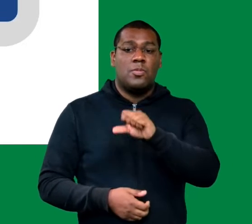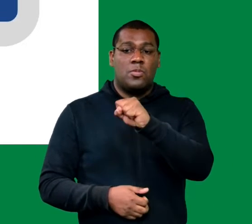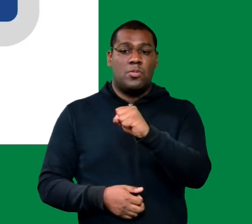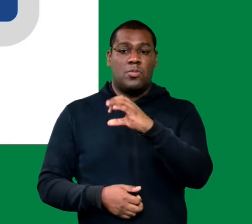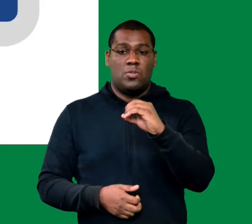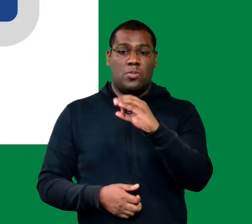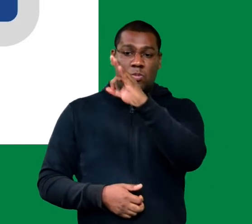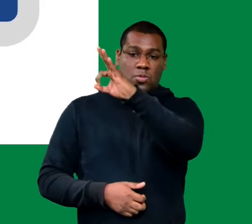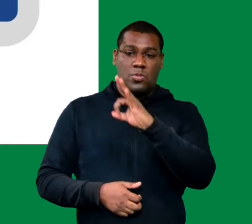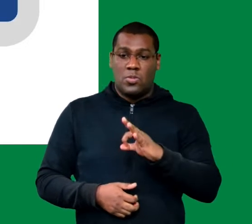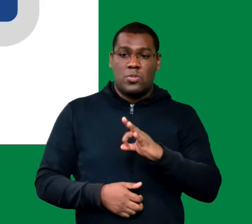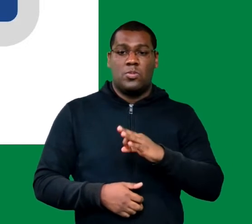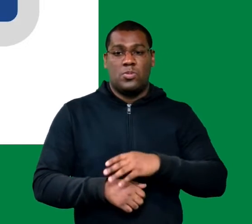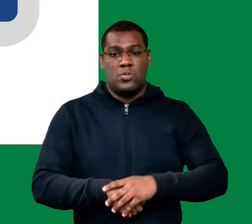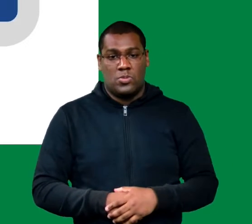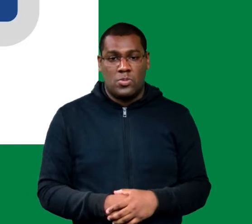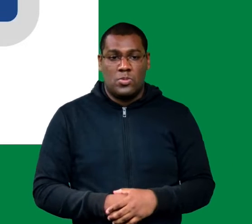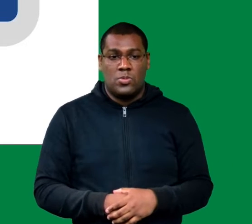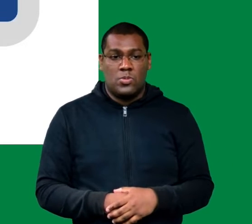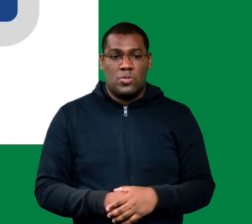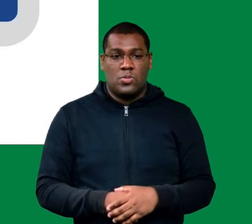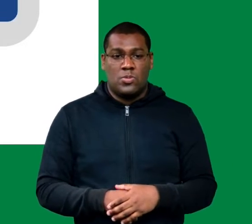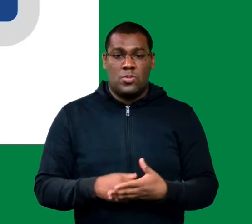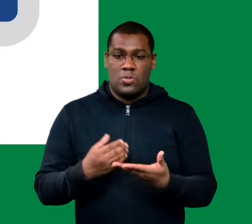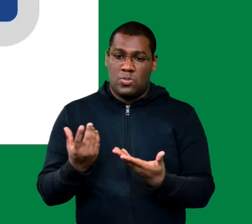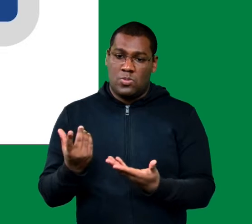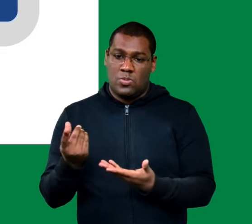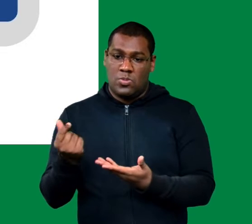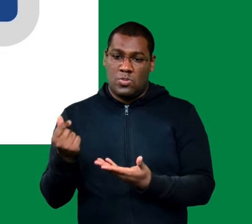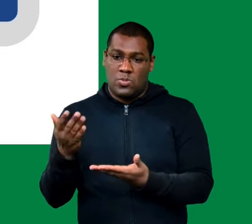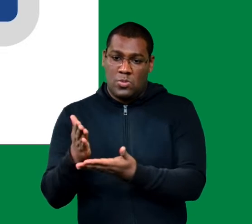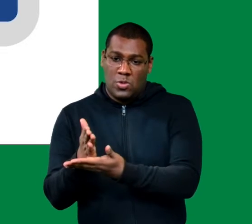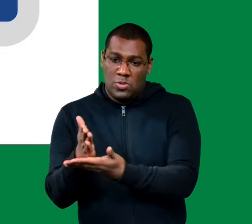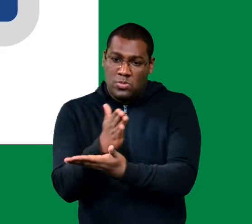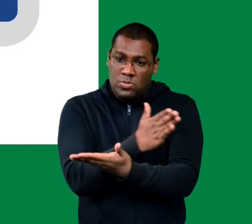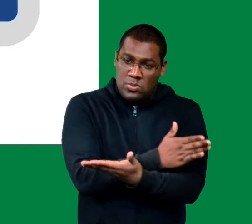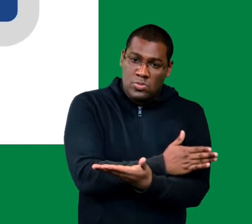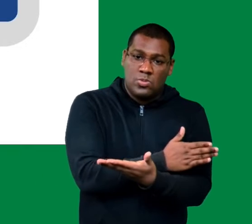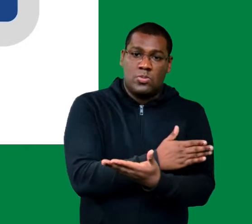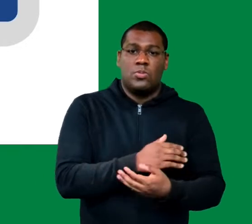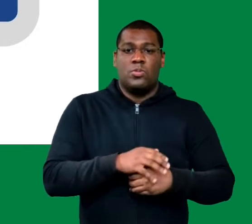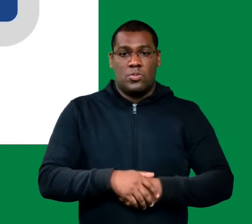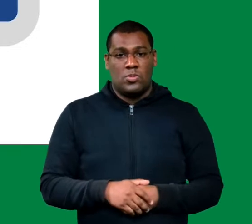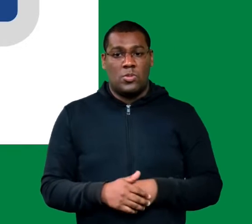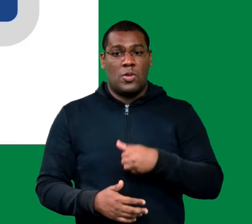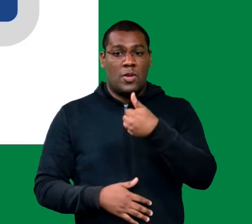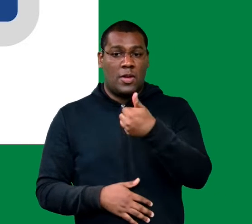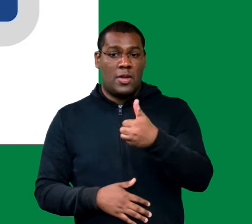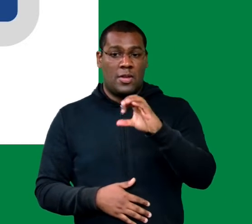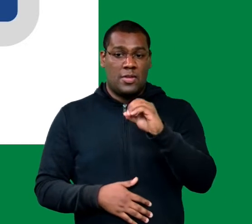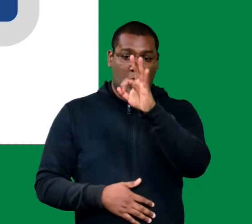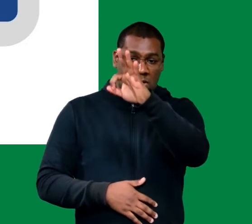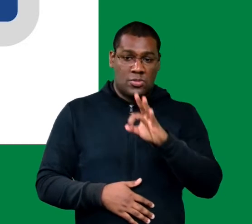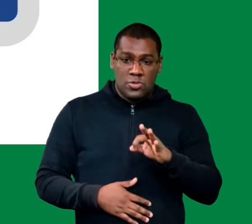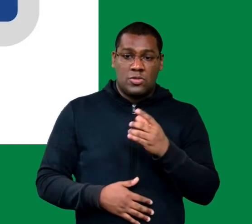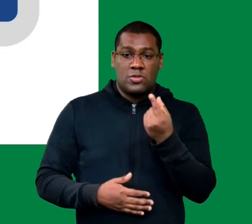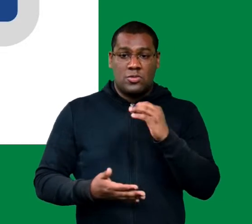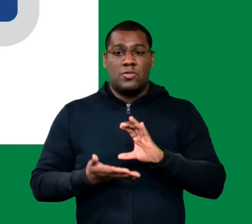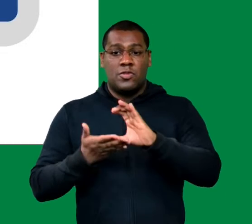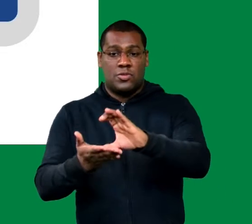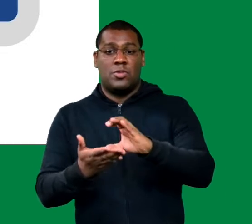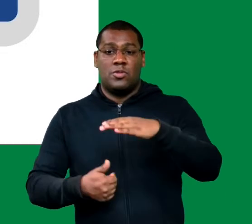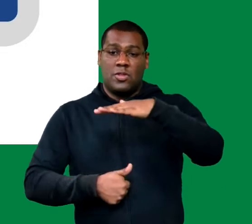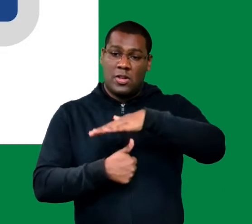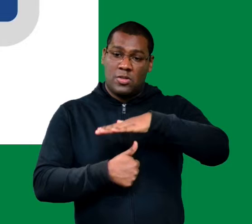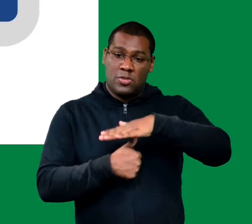80% da sobra é destinada a funcionamento, 10% à reitoria, todas